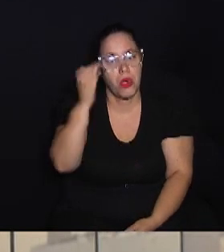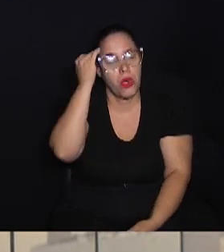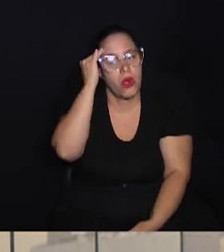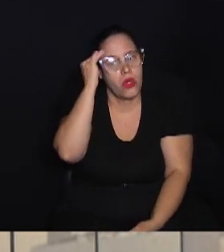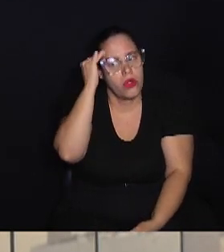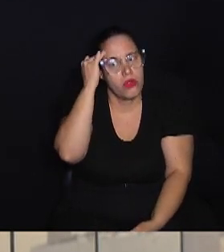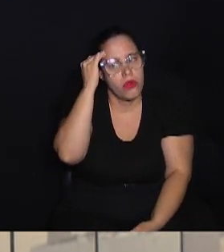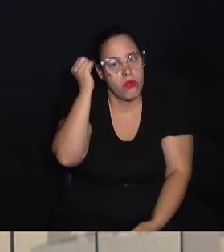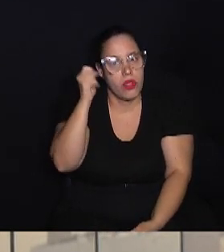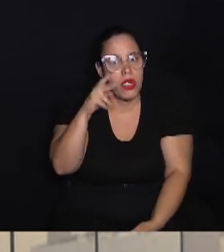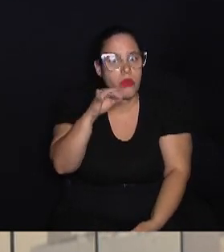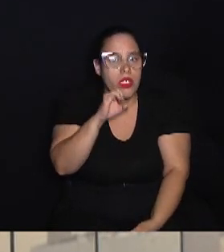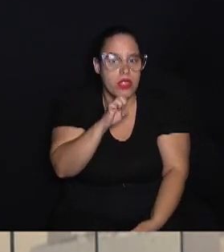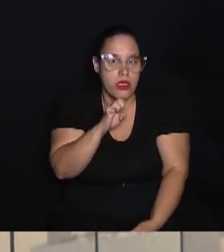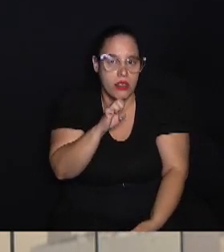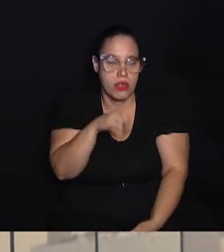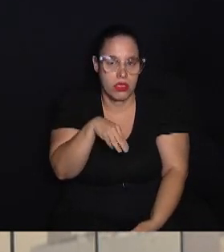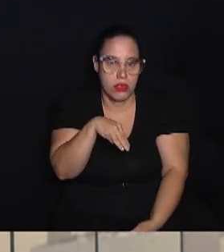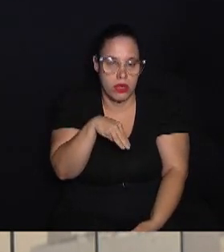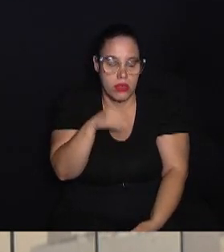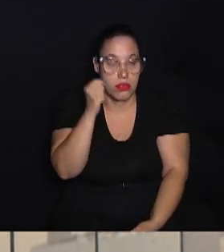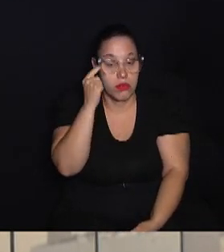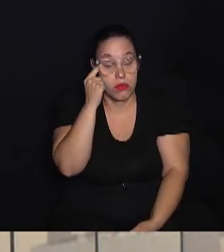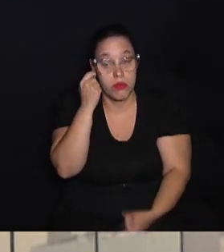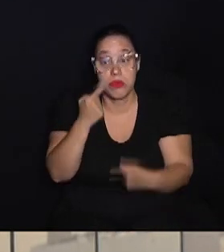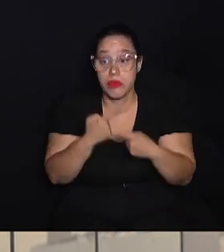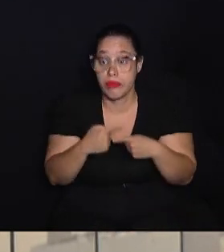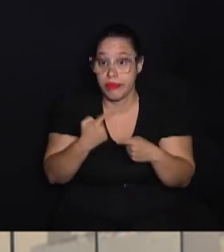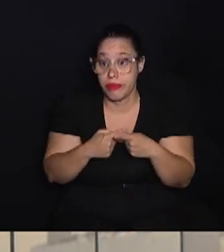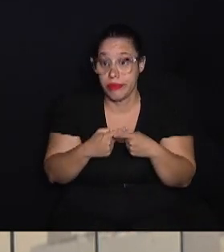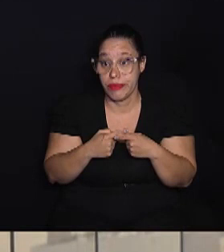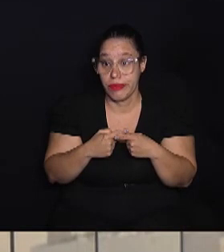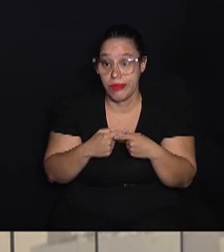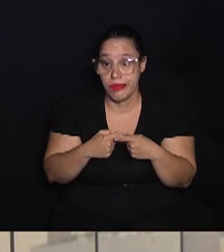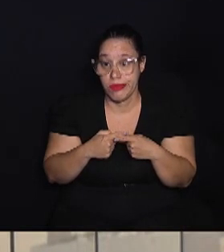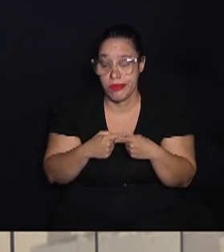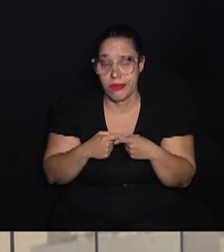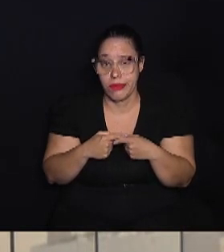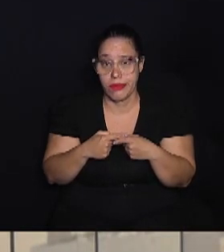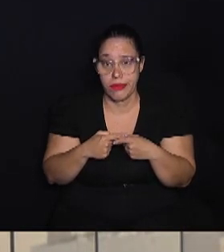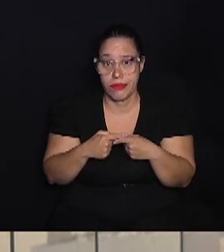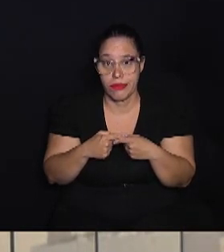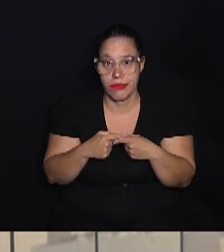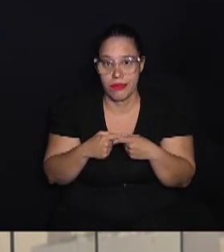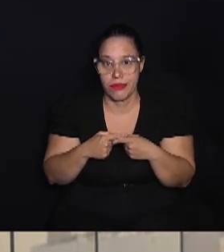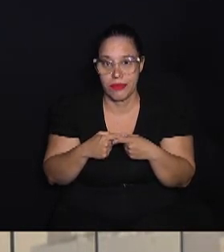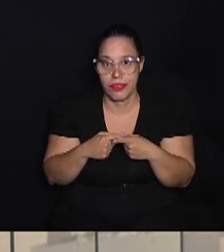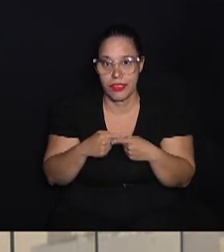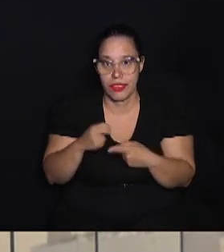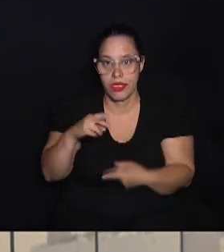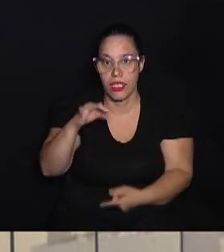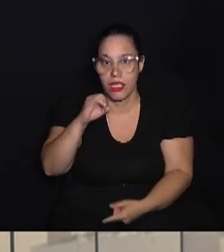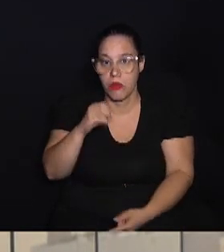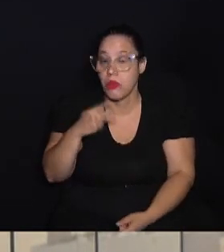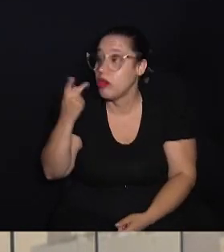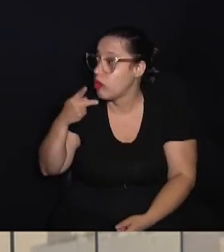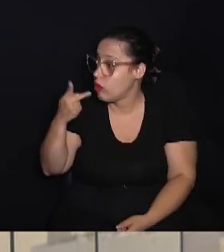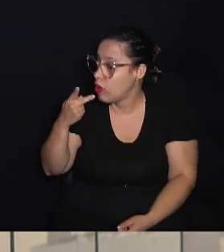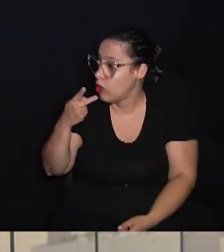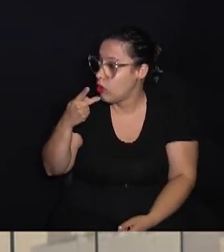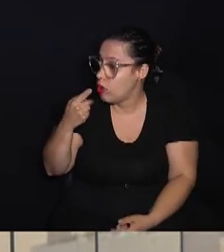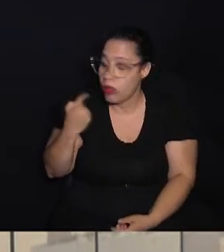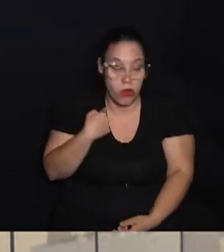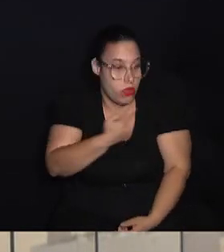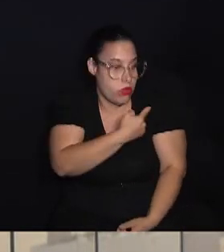mais da linguagem, realmente, né? Porque que a Simone mencionou, né? A